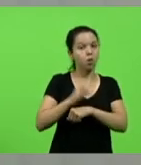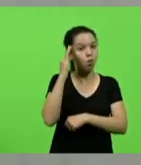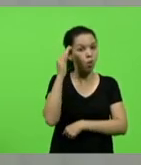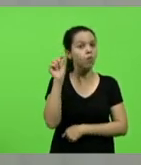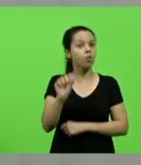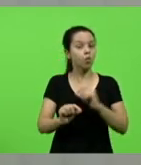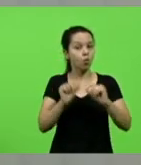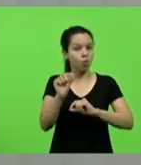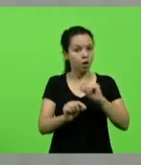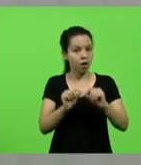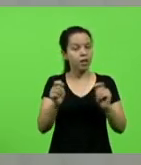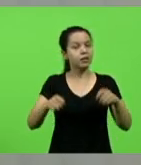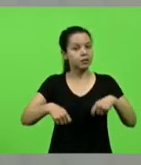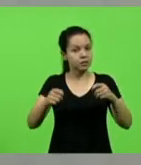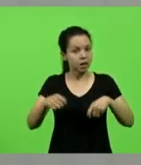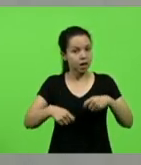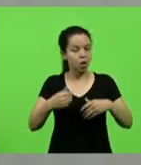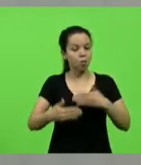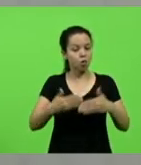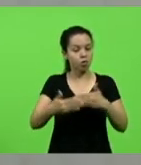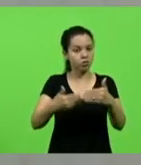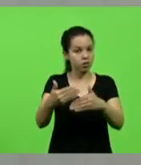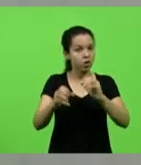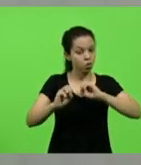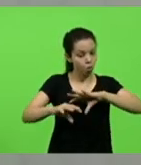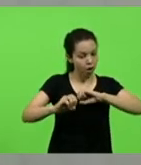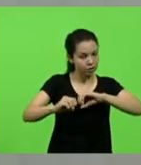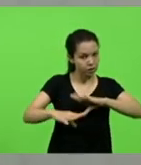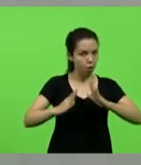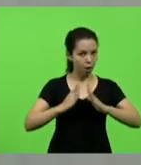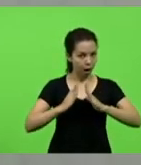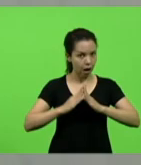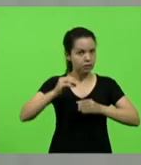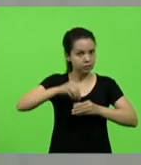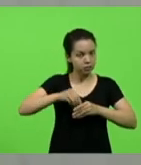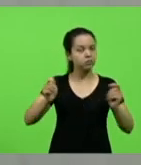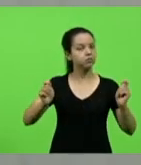processo de educação domiciliar, desde que seja garantido o